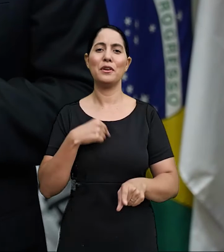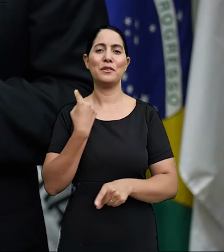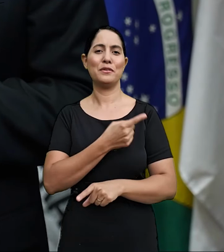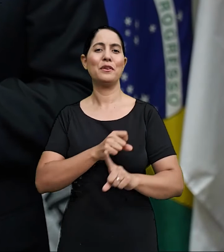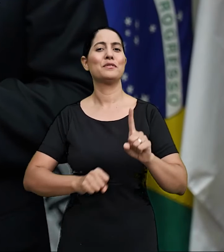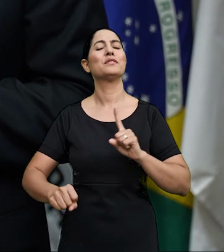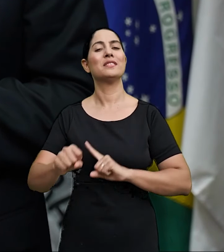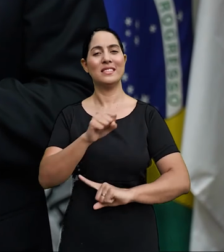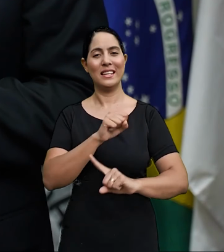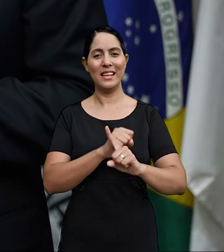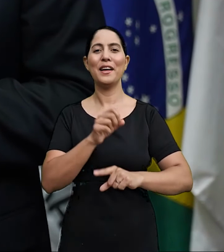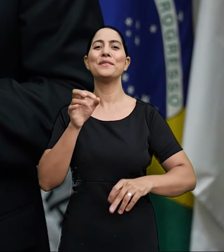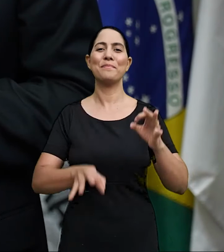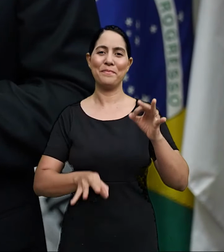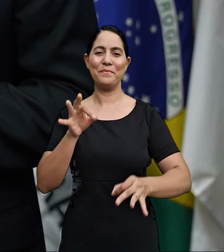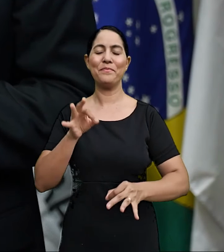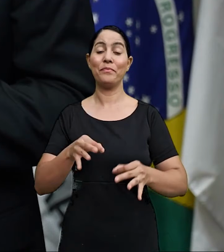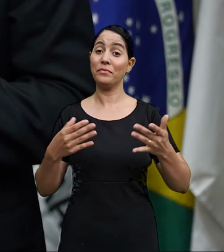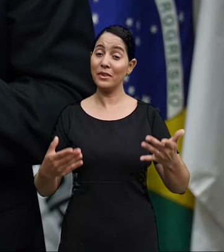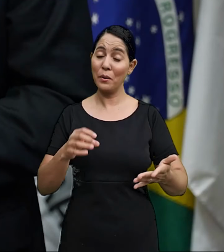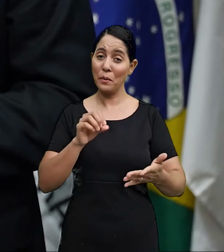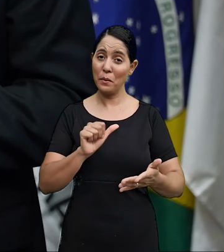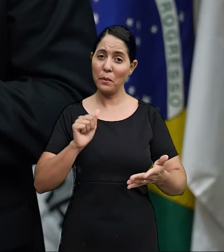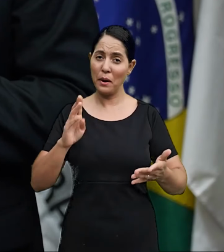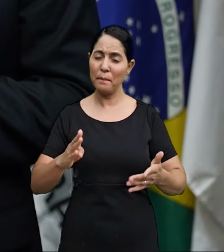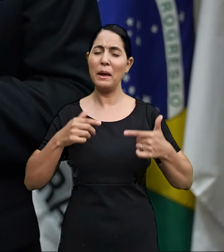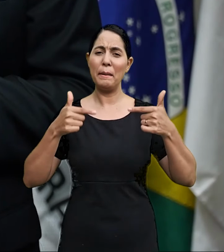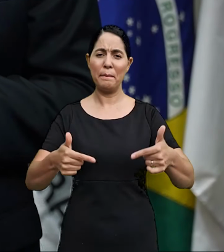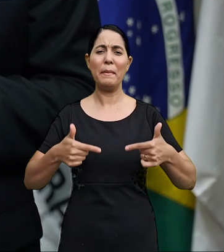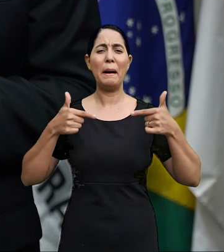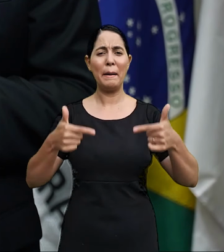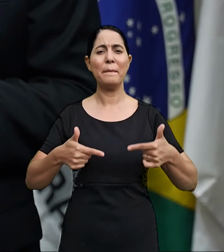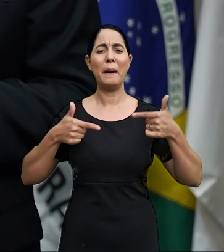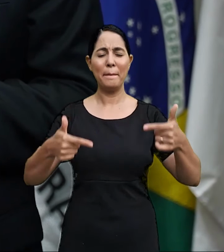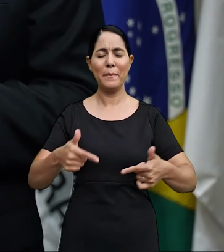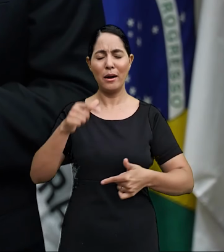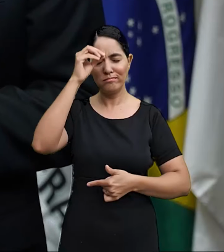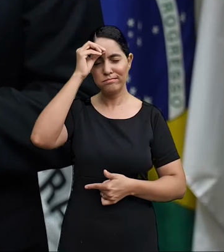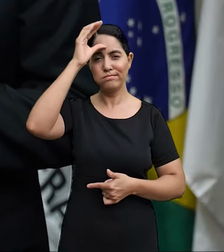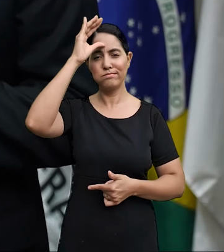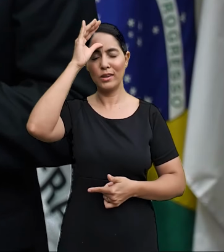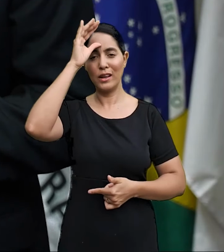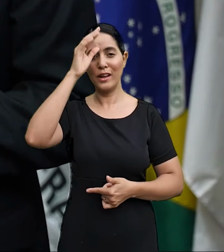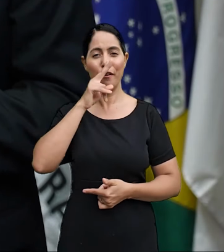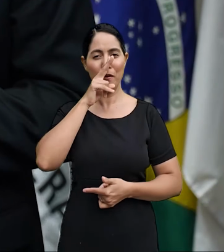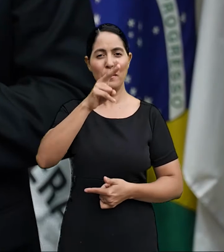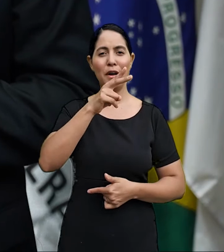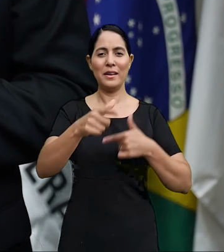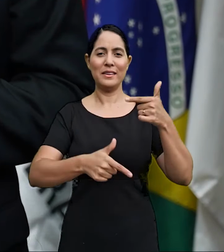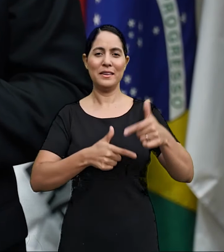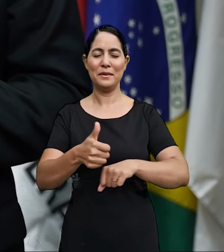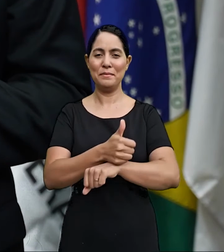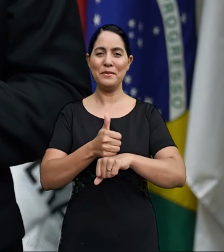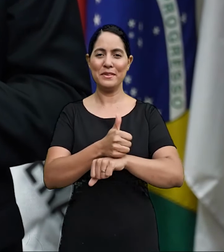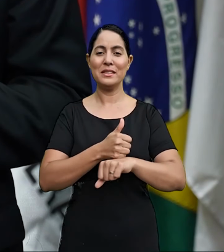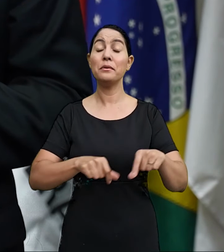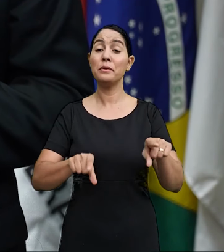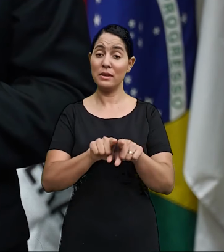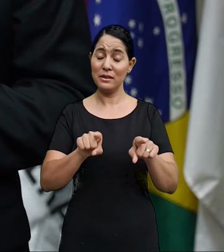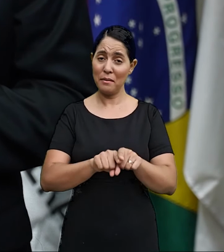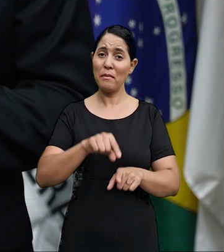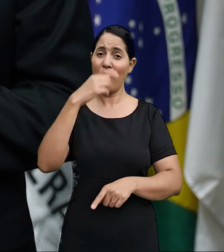de uma sociedade muito mais justa. A OAB segue trabalhando para oferecer conhecimento, fortalecer a profissão e honrar